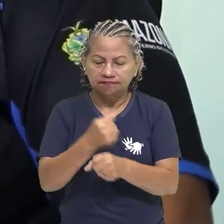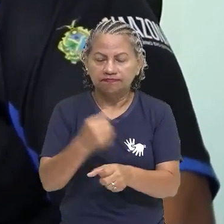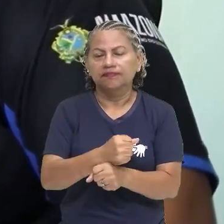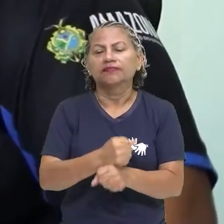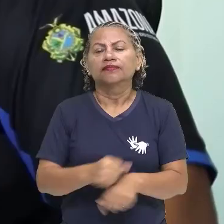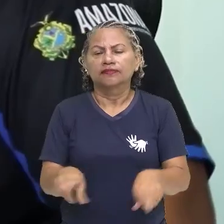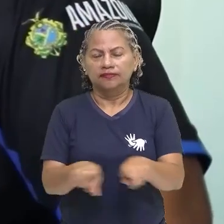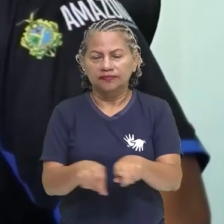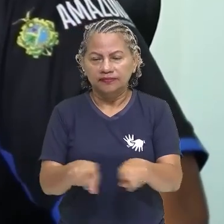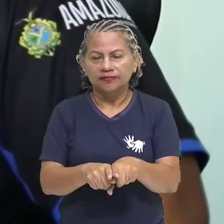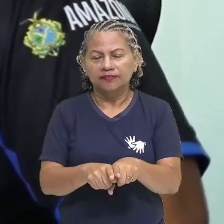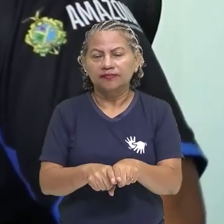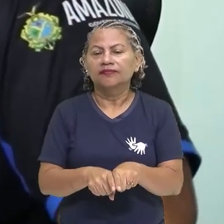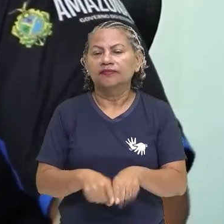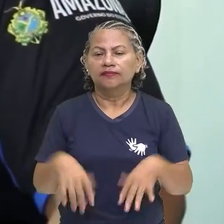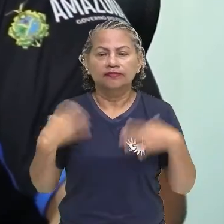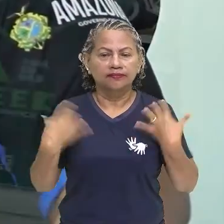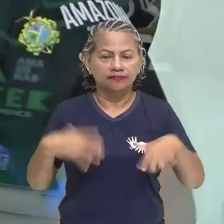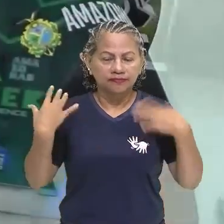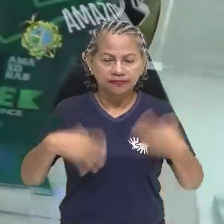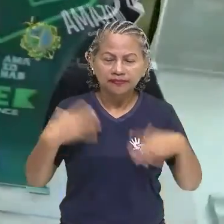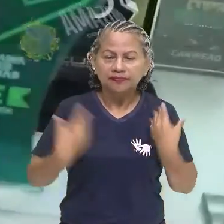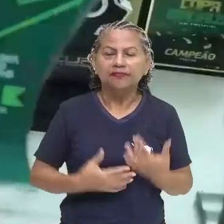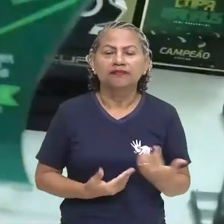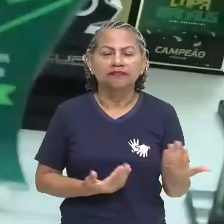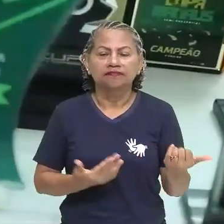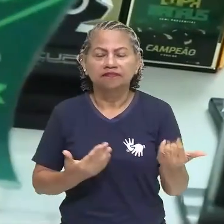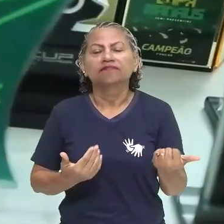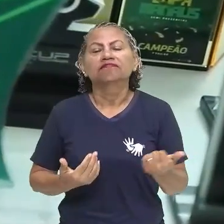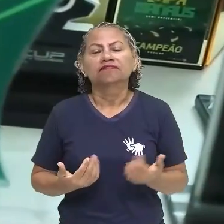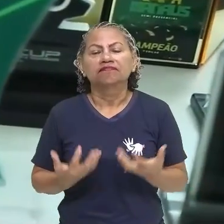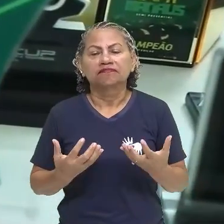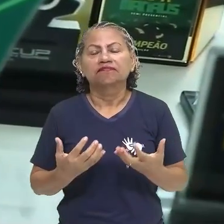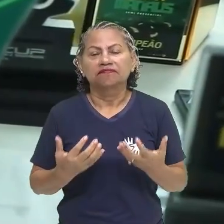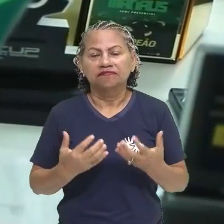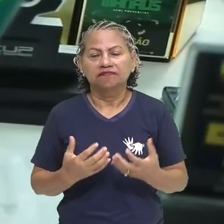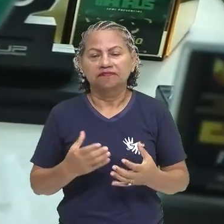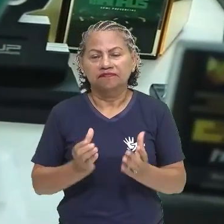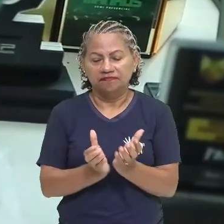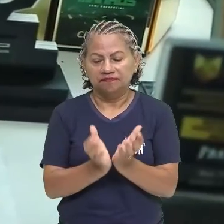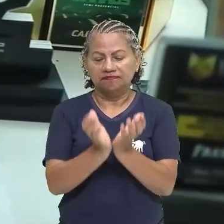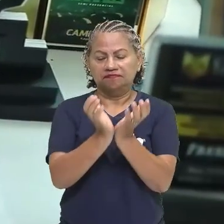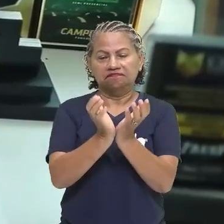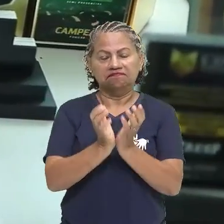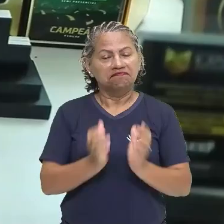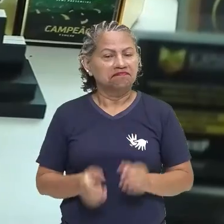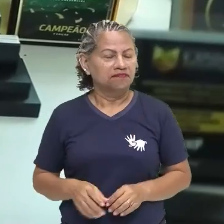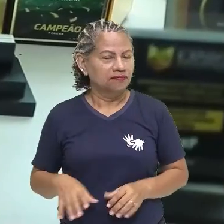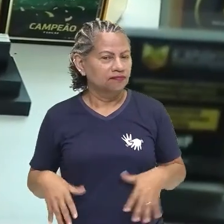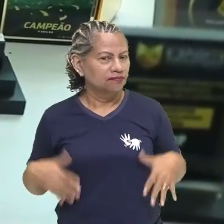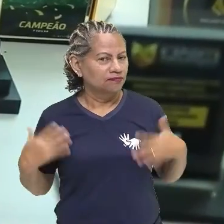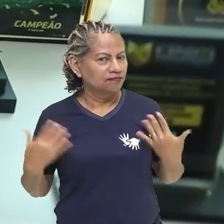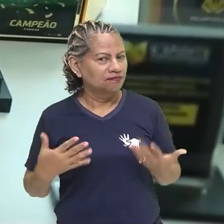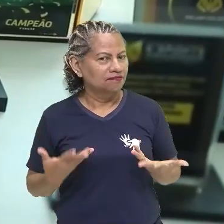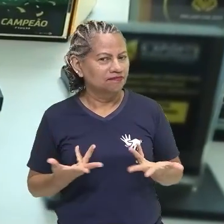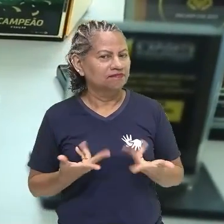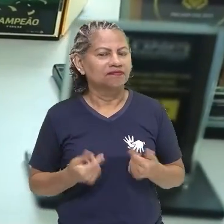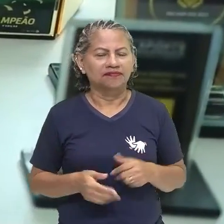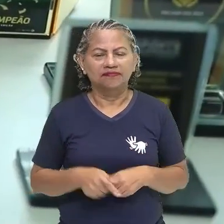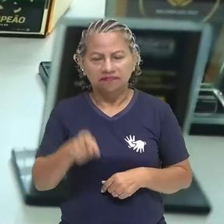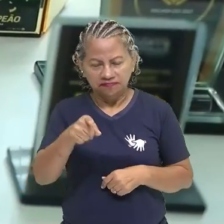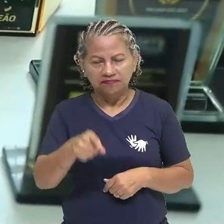tem uma gama gigante de atletas de Just Dance. Olha, você pode encontrar